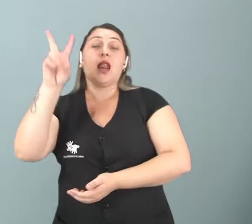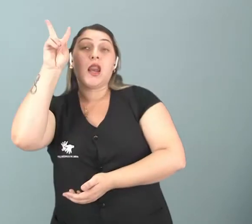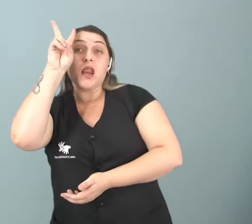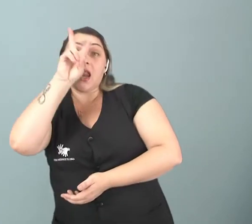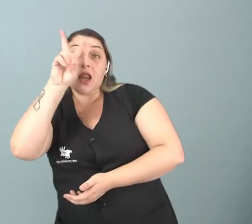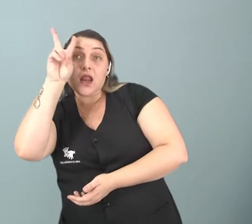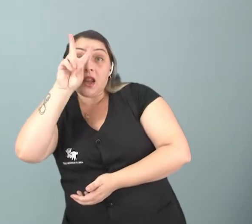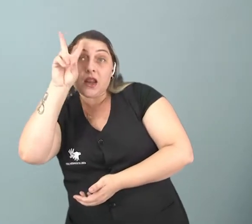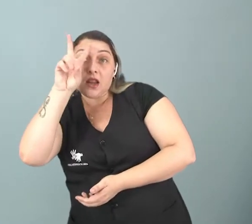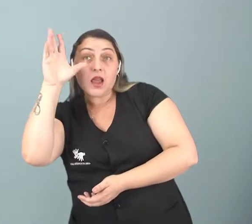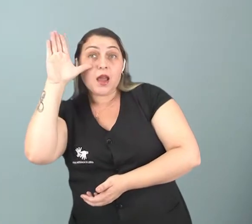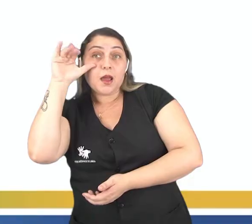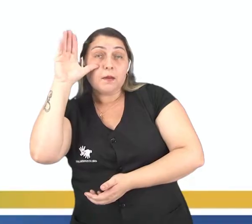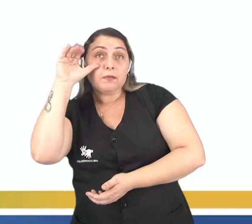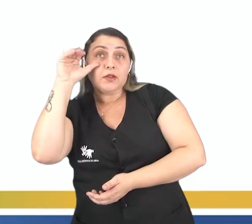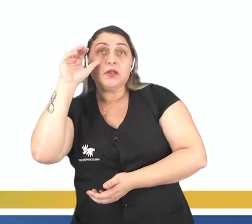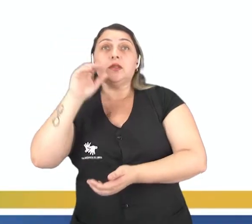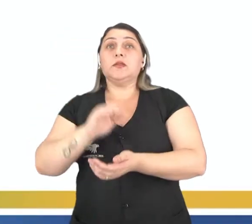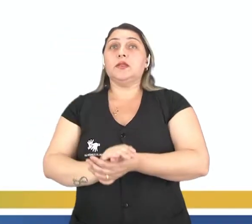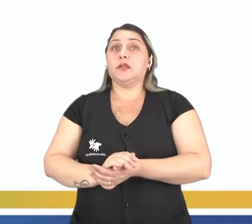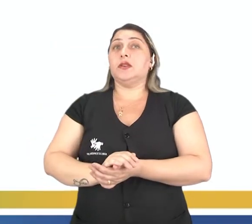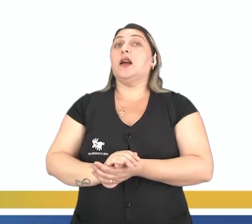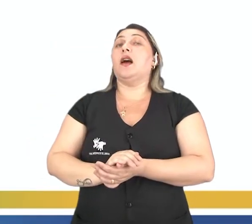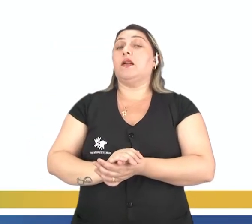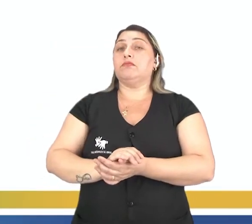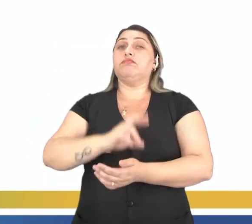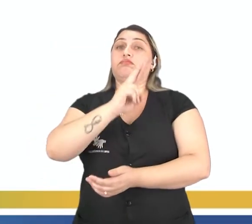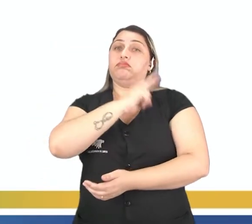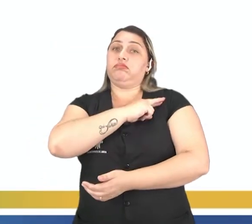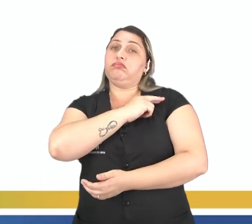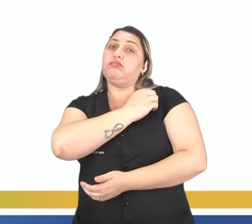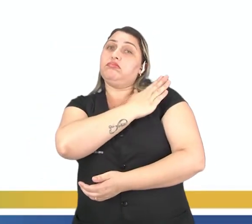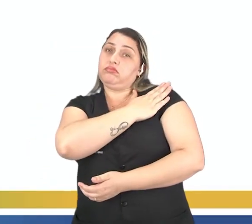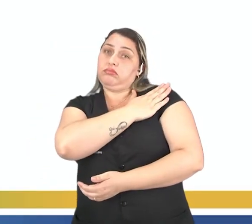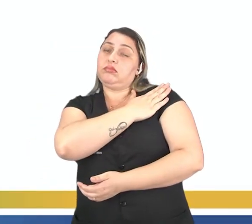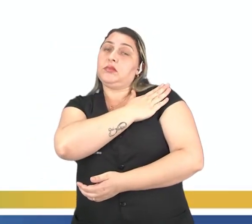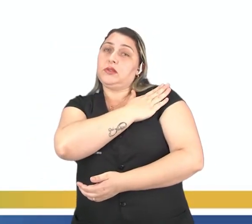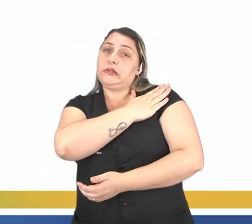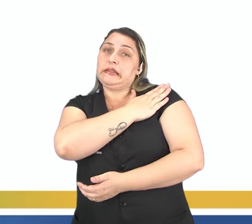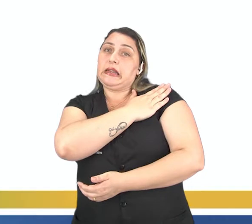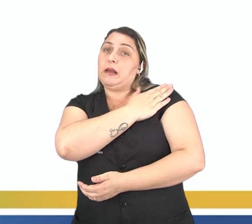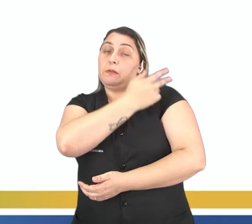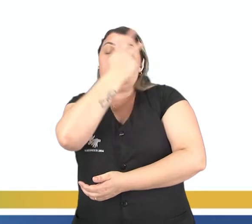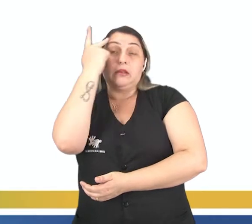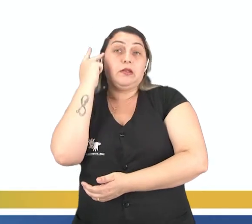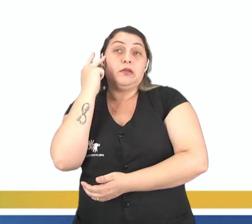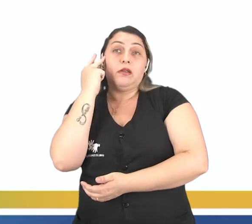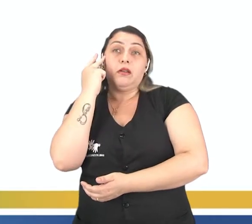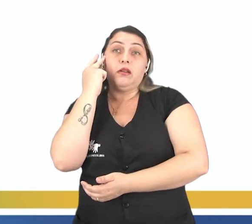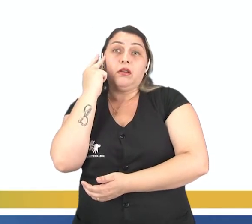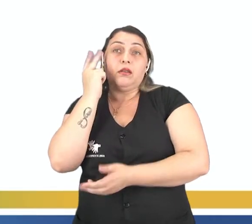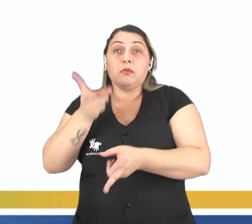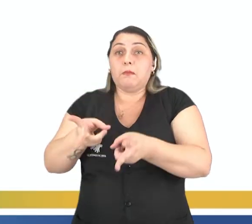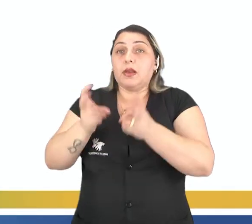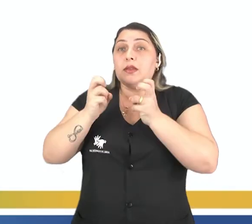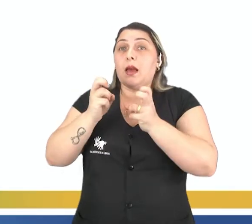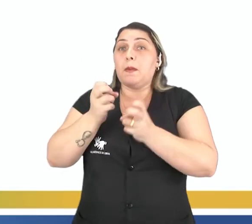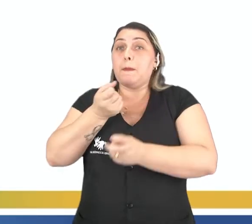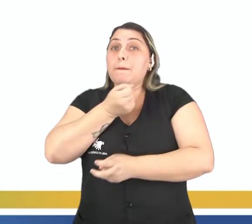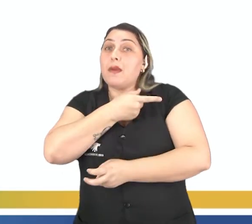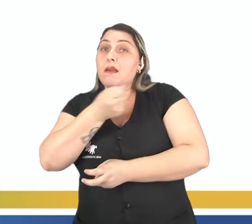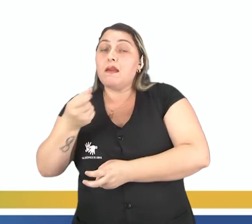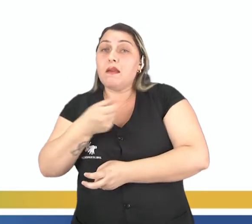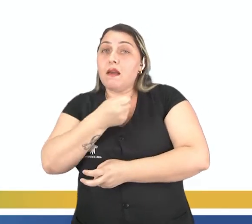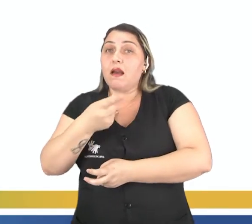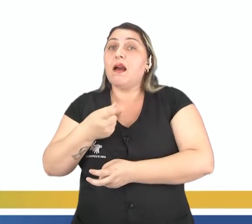Outra curiosidade. Lembre-se de que muitas ações racistas passam despercebidas pela maioria, como piadas e